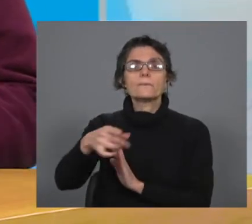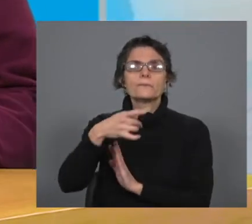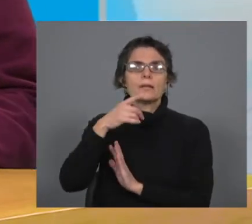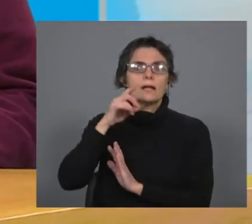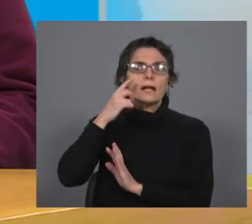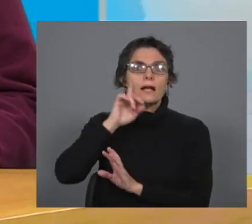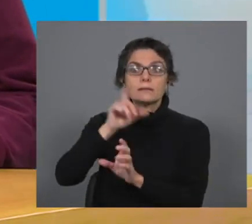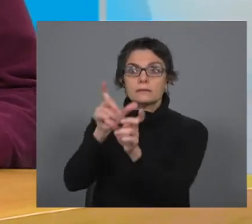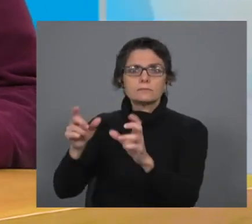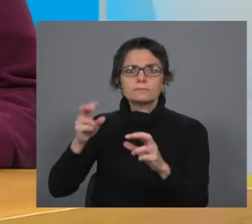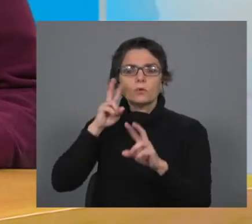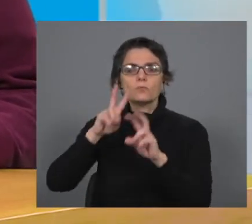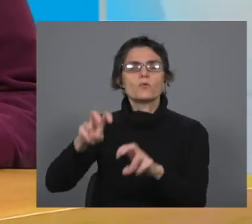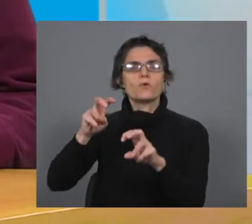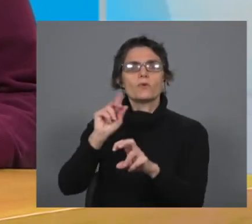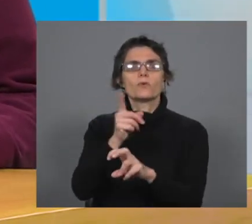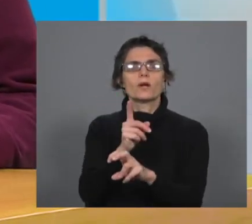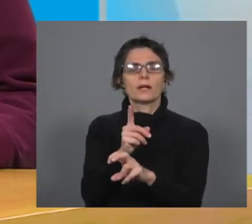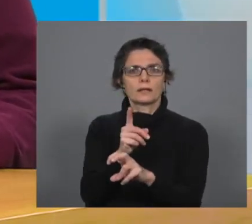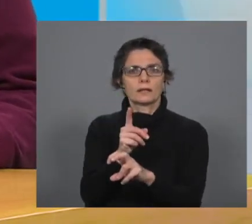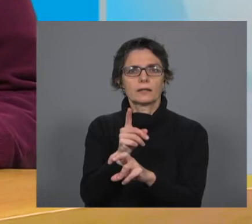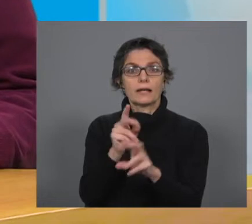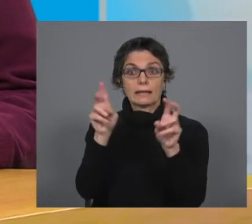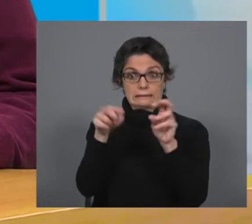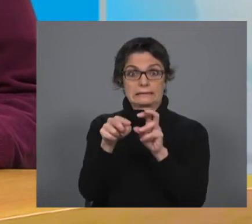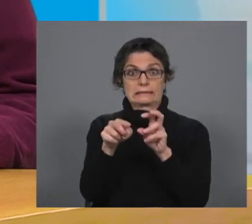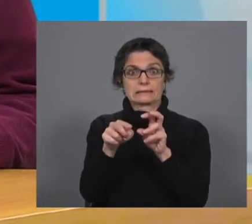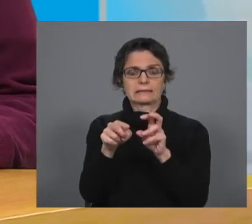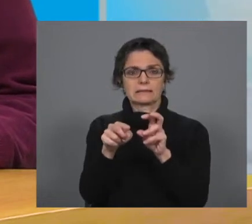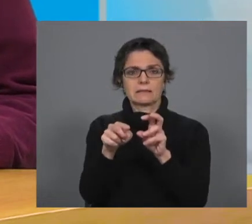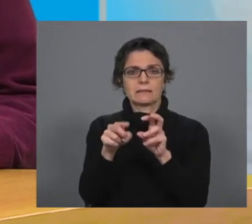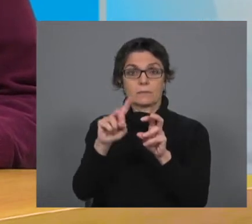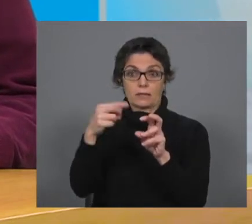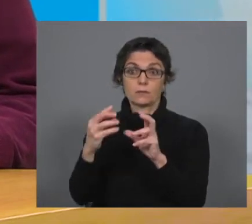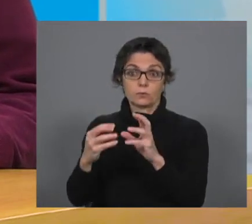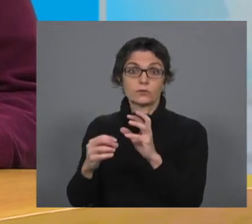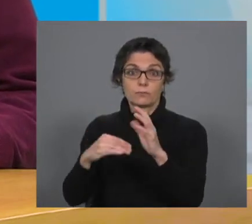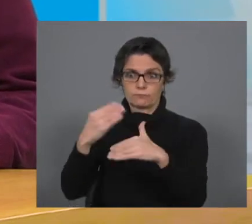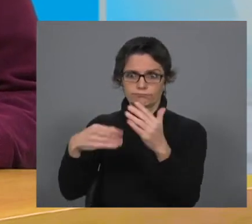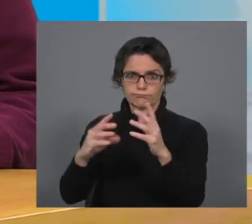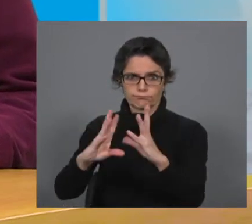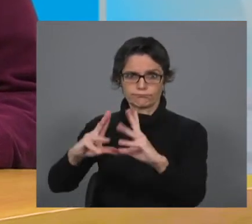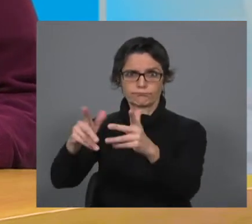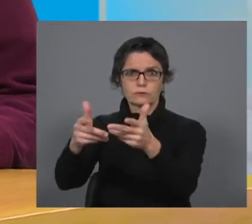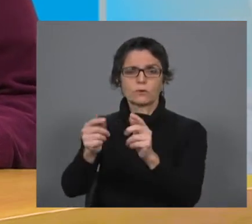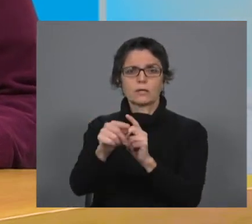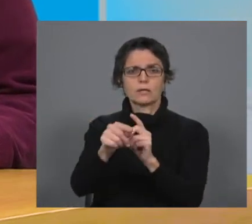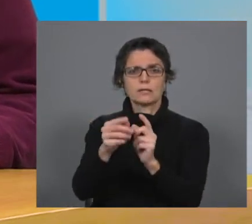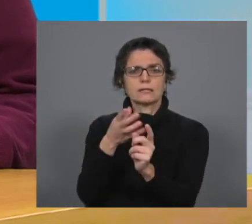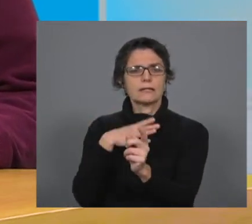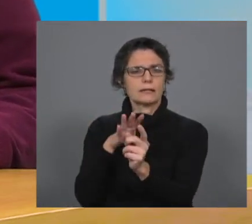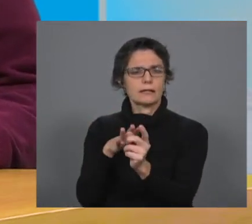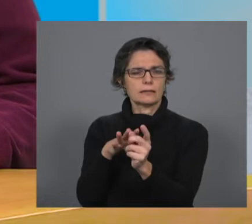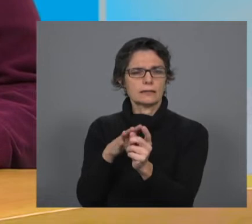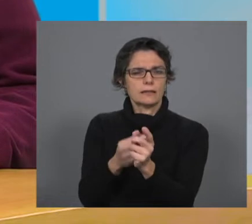pretendem transmitir ao terem escolhido este tema e depois ao desenvolverem a sua proposta celebrativa, elas pretendem salientar a ideia